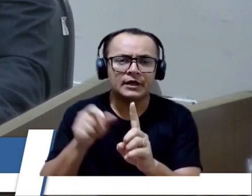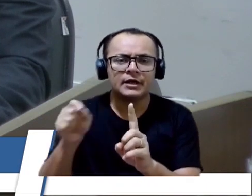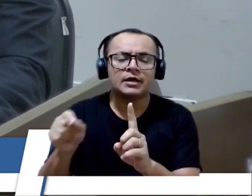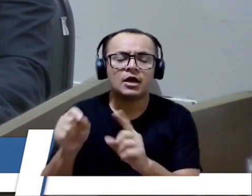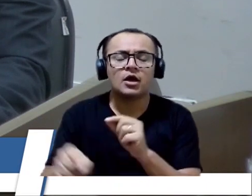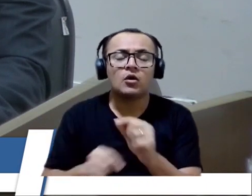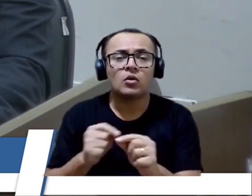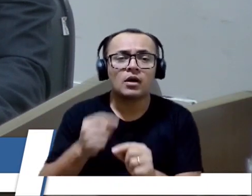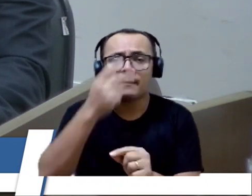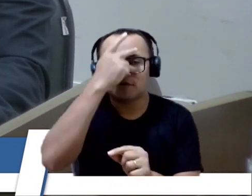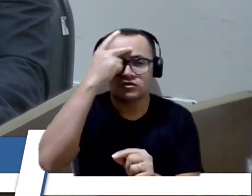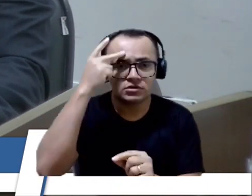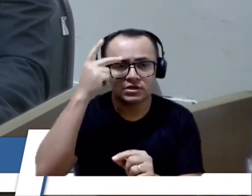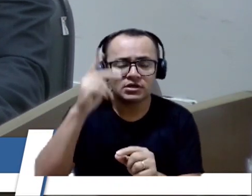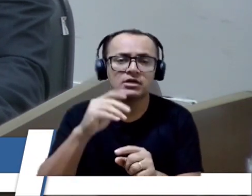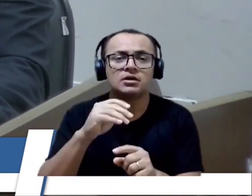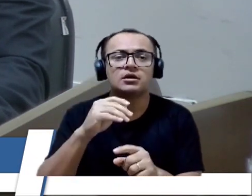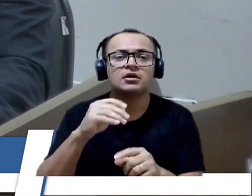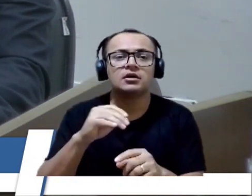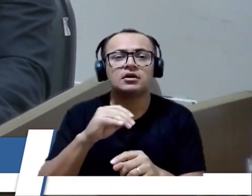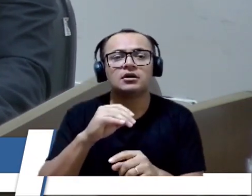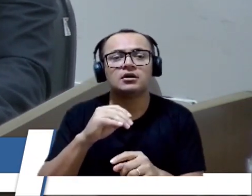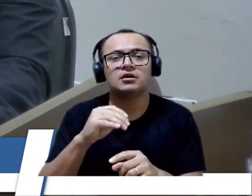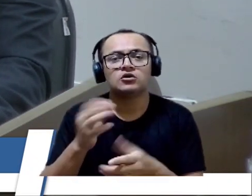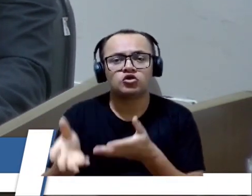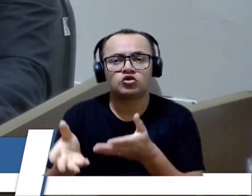pela sociedade francana. Obrigado, presidente.